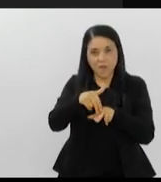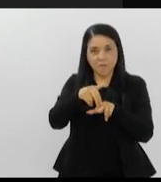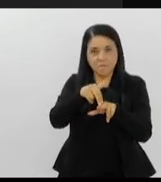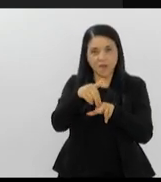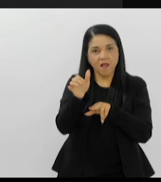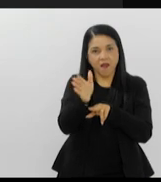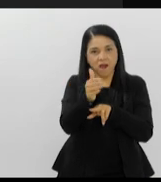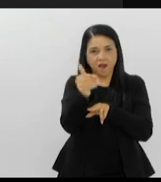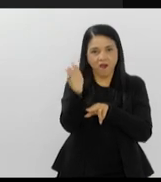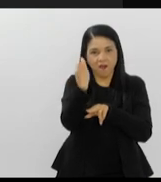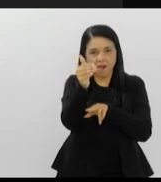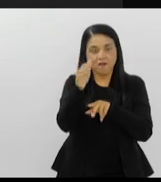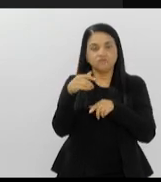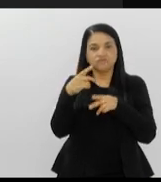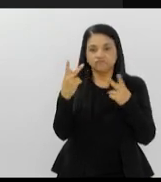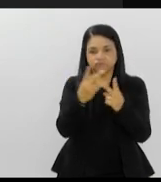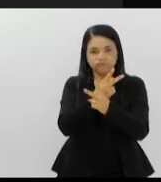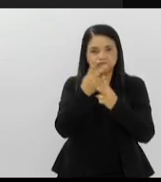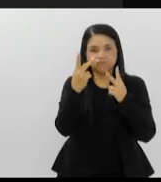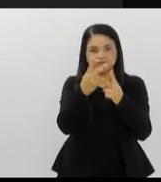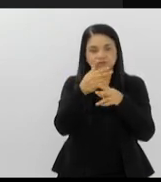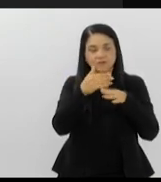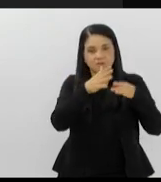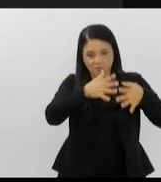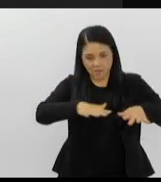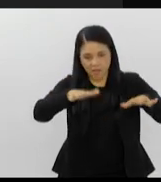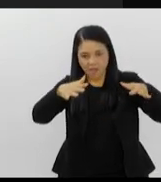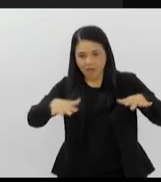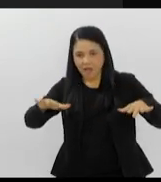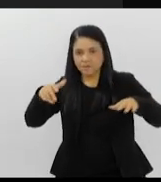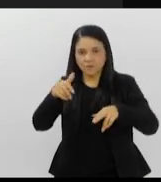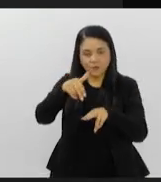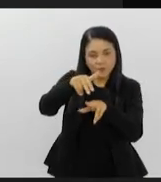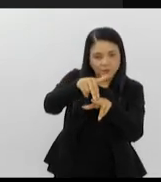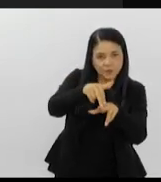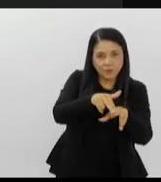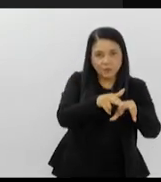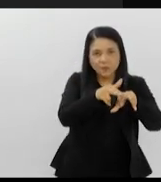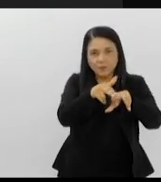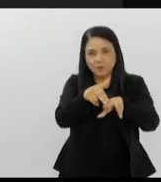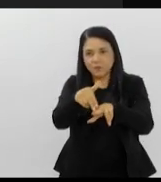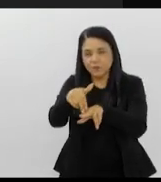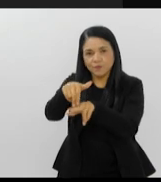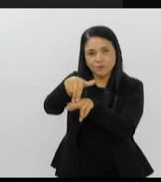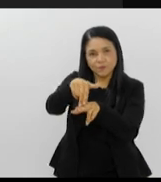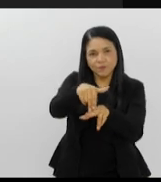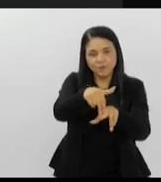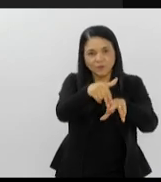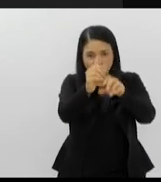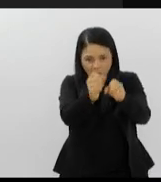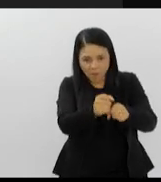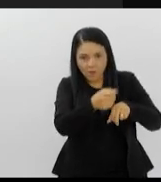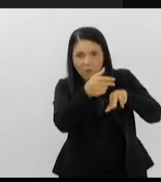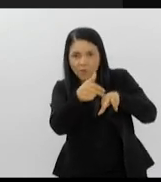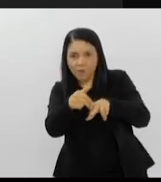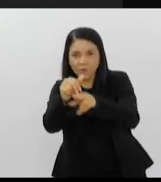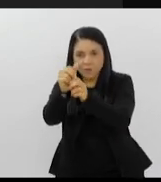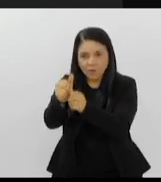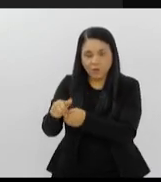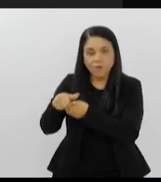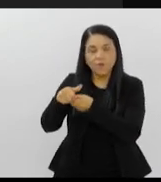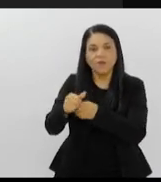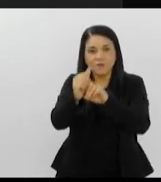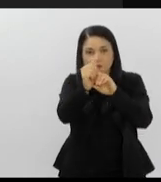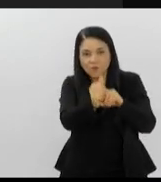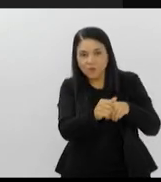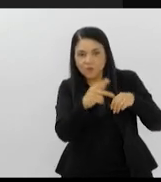camarada impulsionado pelo vento fica sobre as ondas, seja agitado ou calmo, a lagoa é mais ou menos,